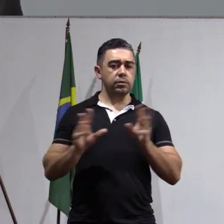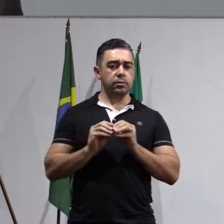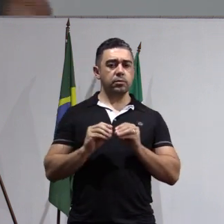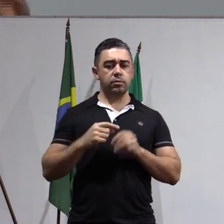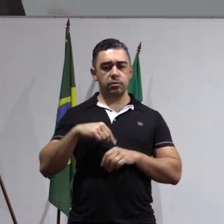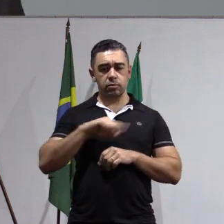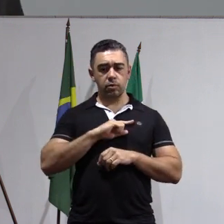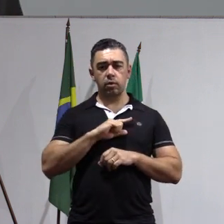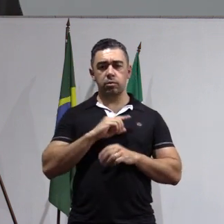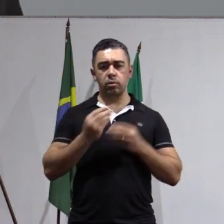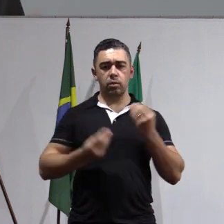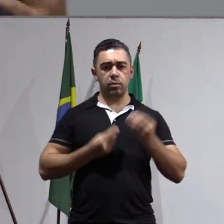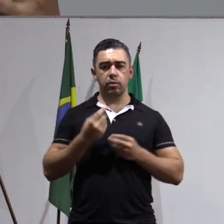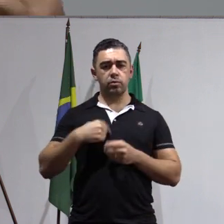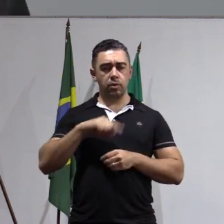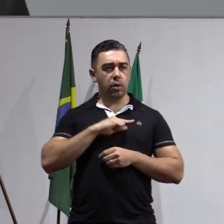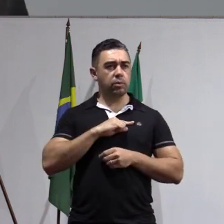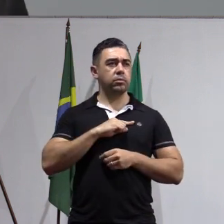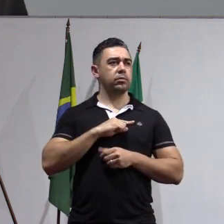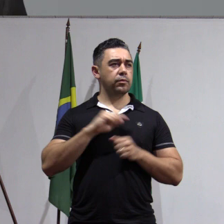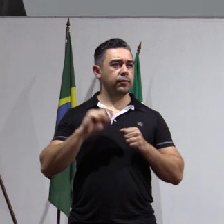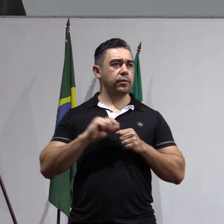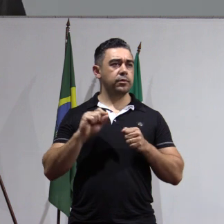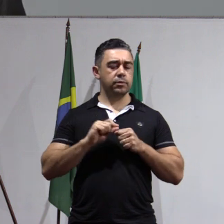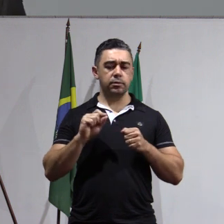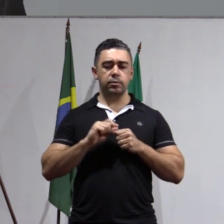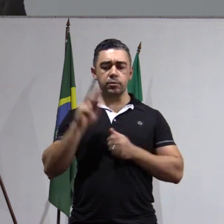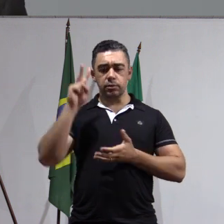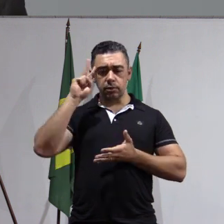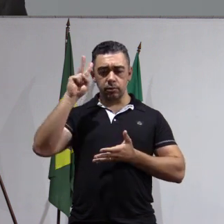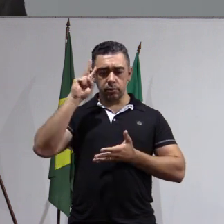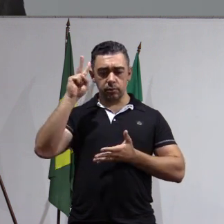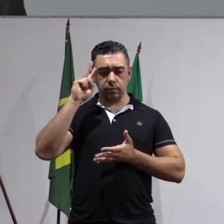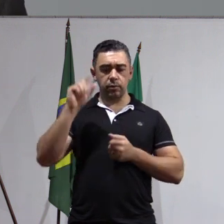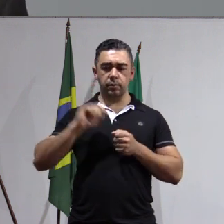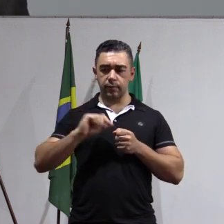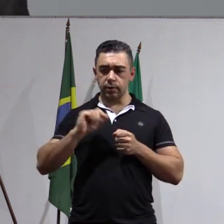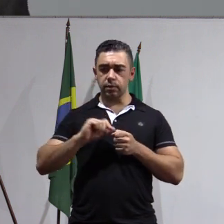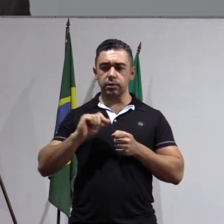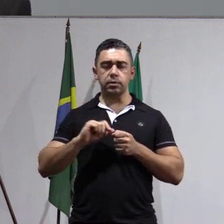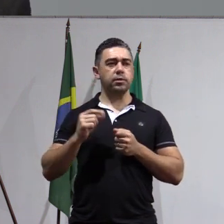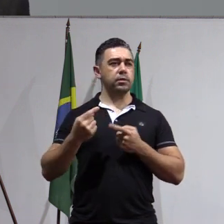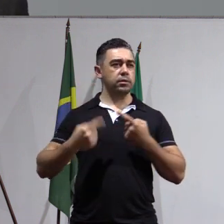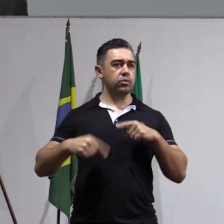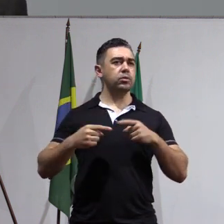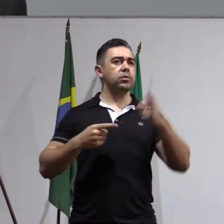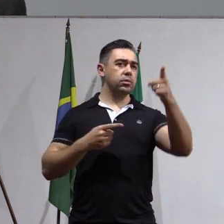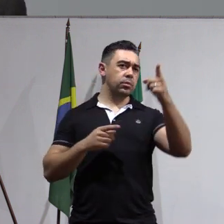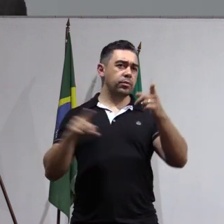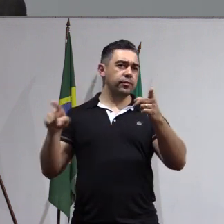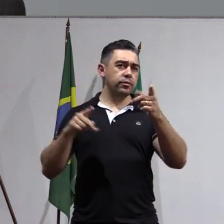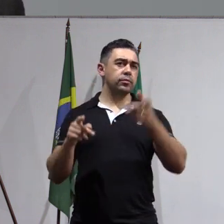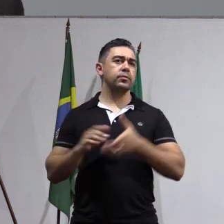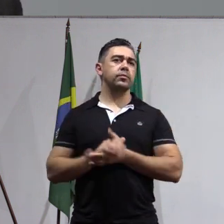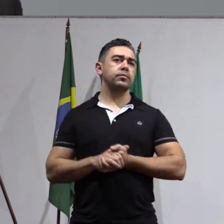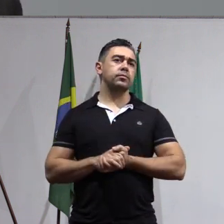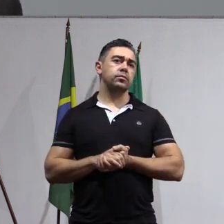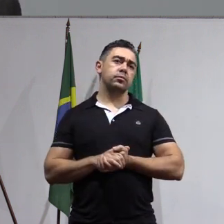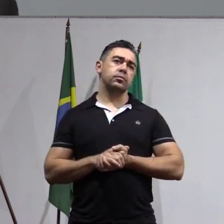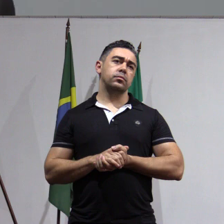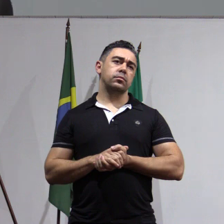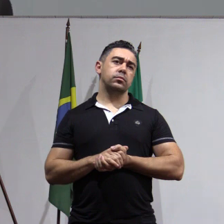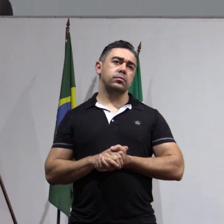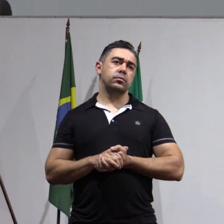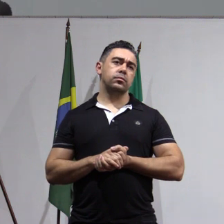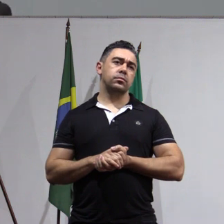nós fizemos a síntese, o essencial é que a gente, sobretudo a partir de segunda-feira, capilarize essa discussão. Professora, por favor.